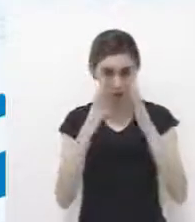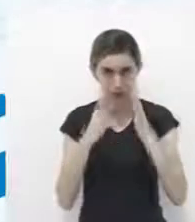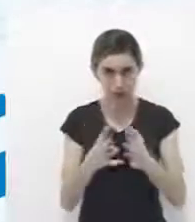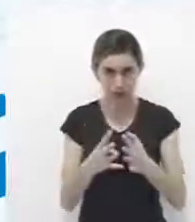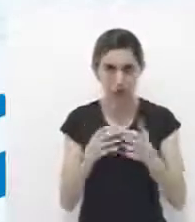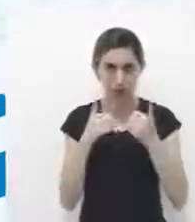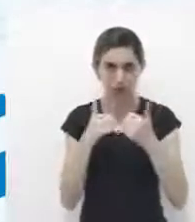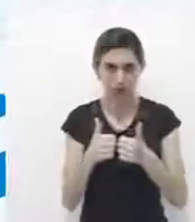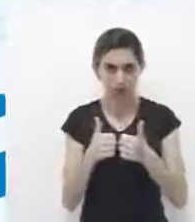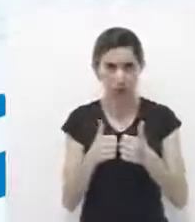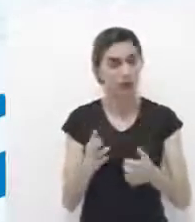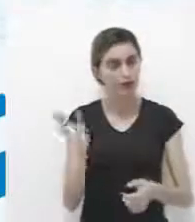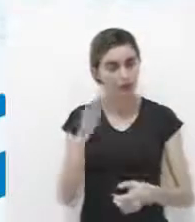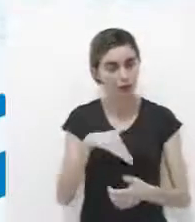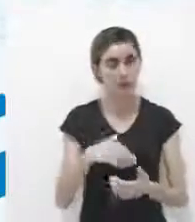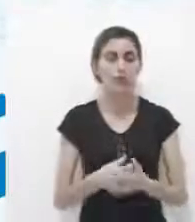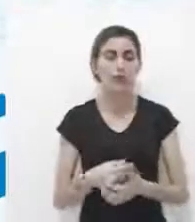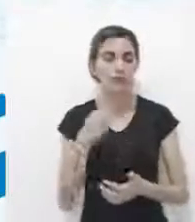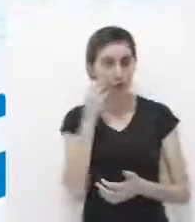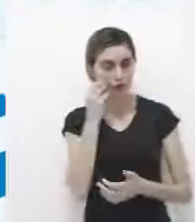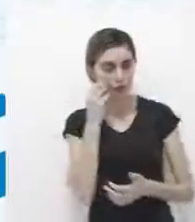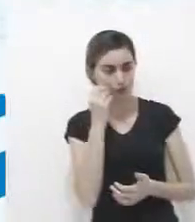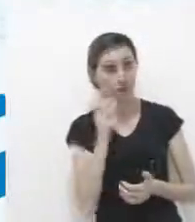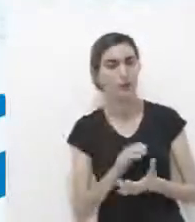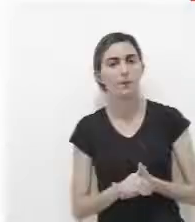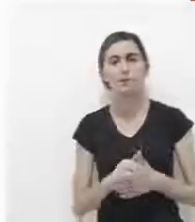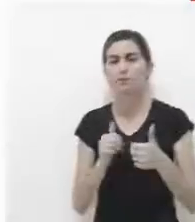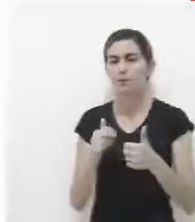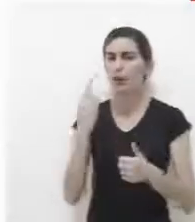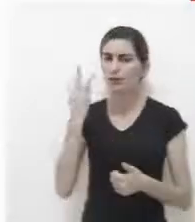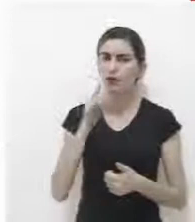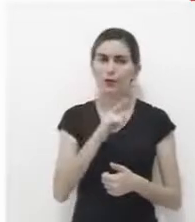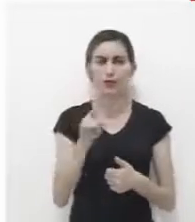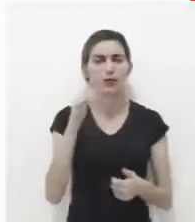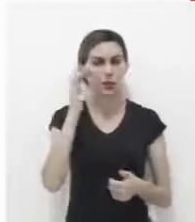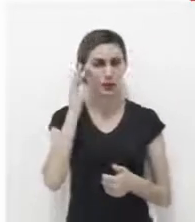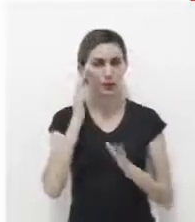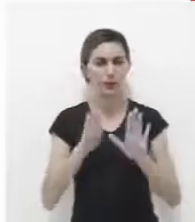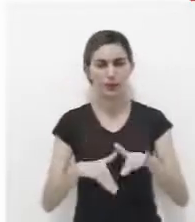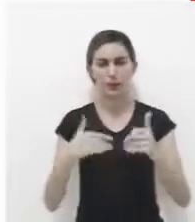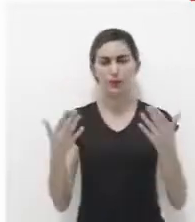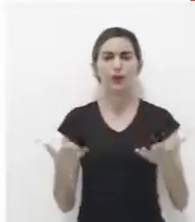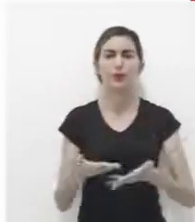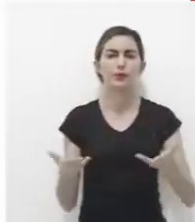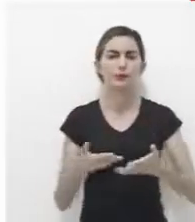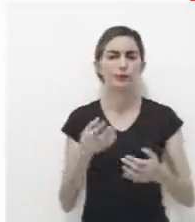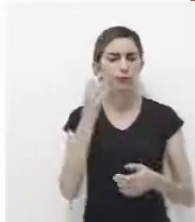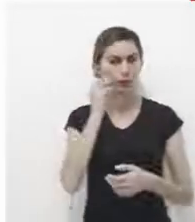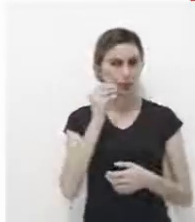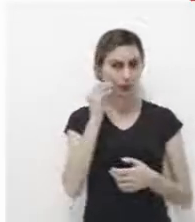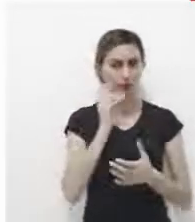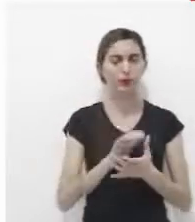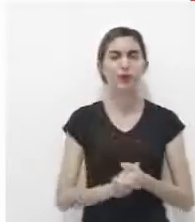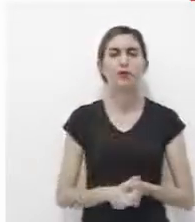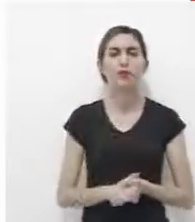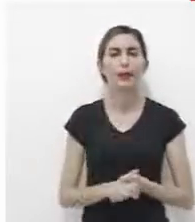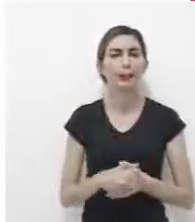Fica atento a isso aí, tá bom? Então vamos lá, olha só. Beleza, acho que você vai entender melhor agora. Olha